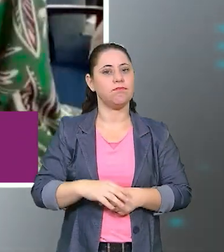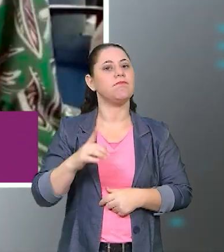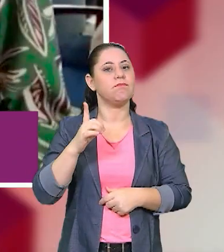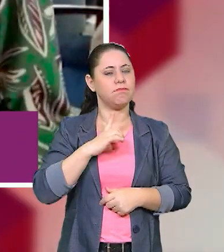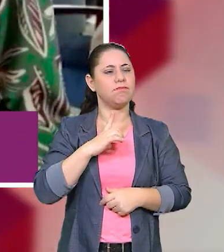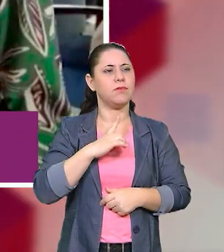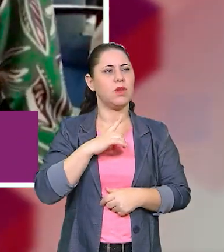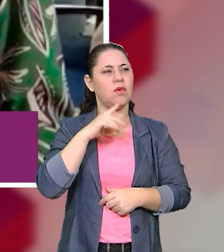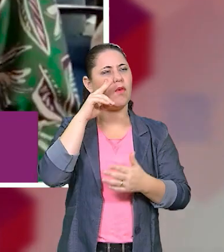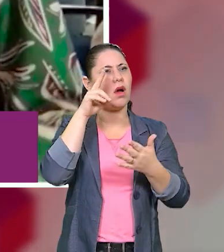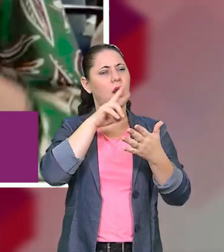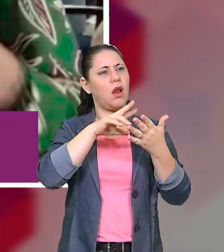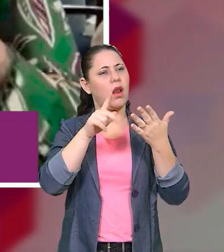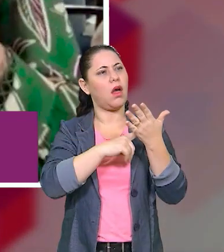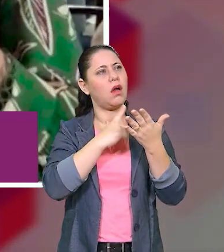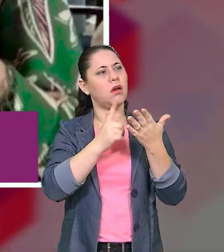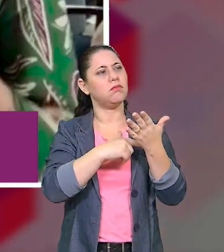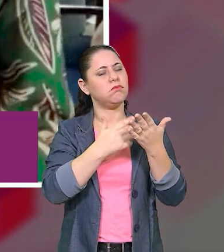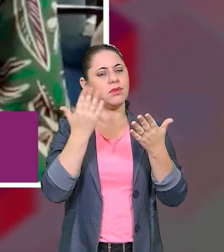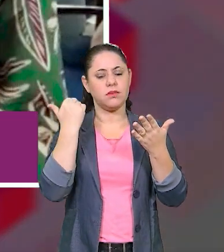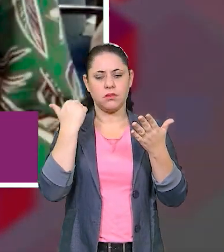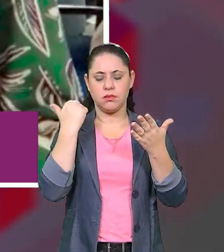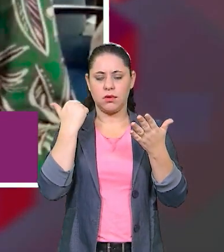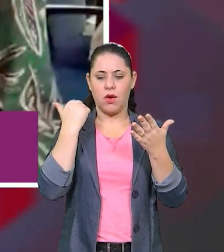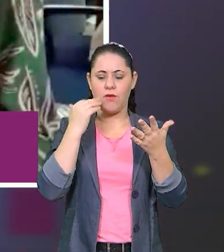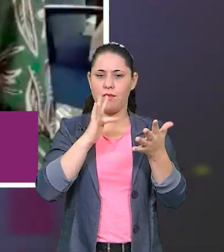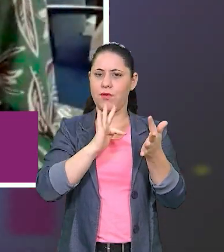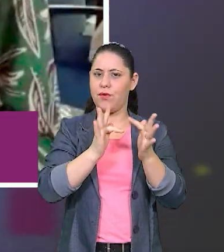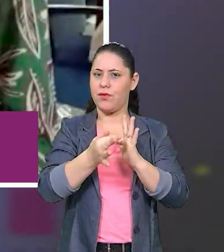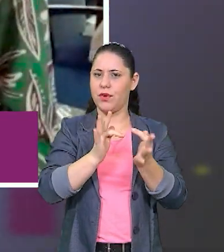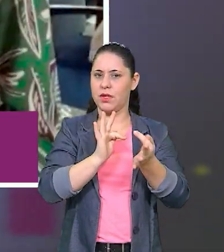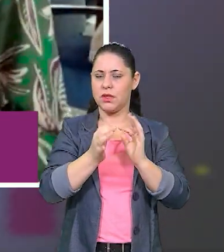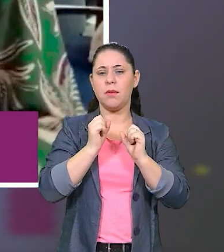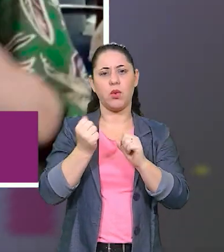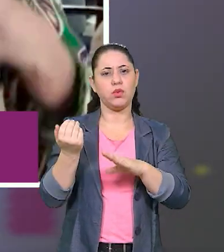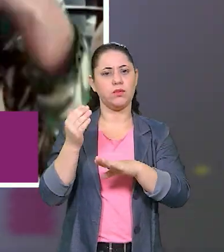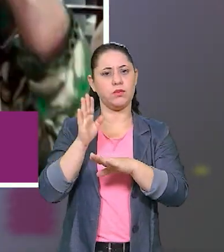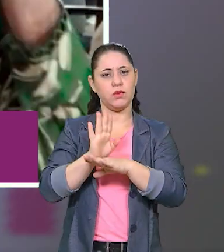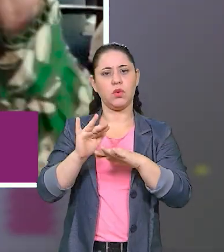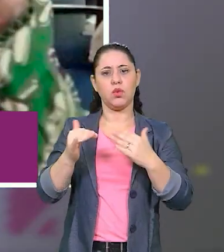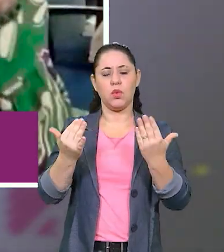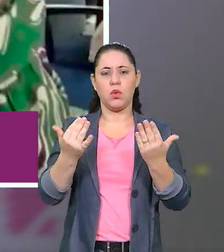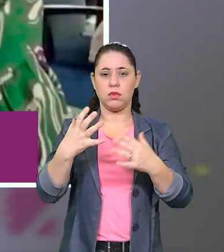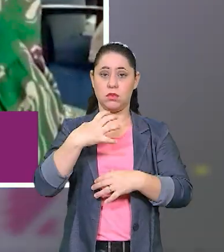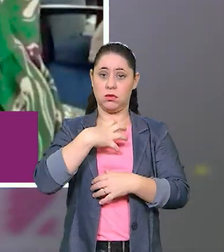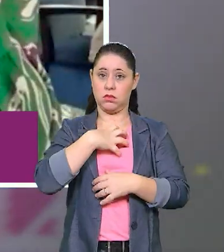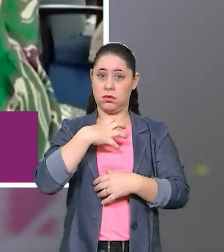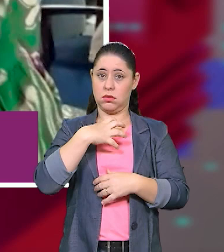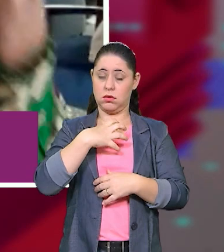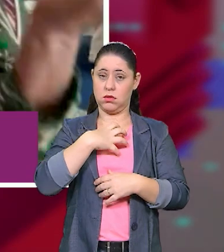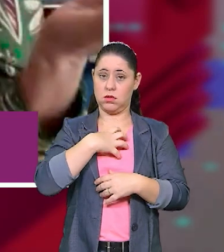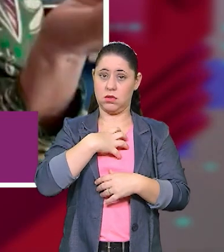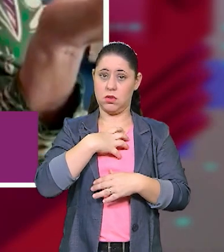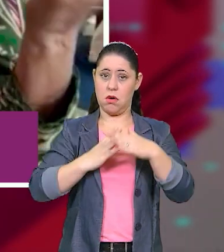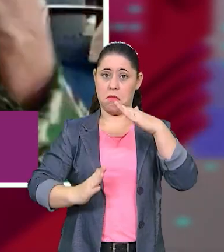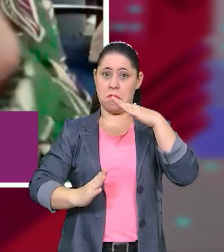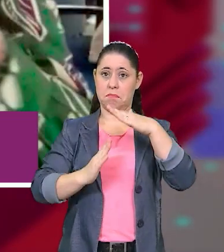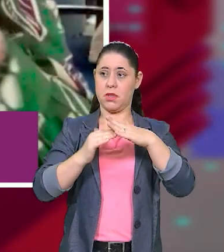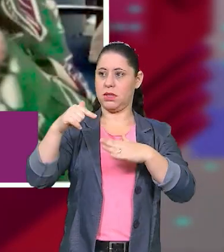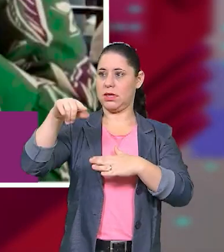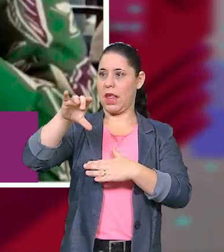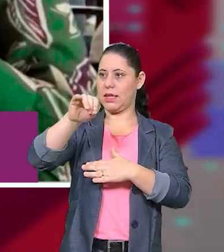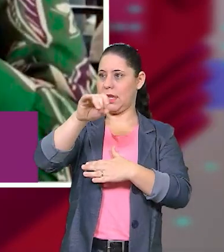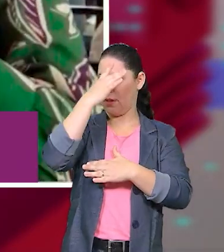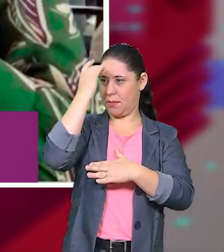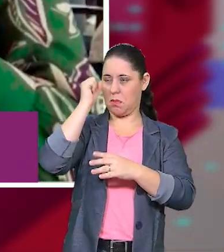700 pessoas por causa do meu campo magnético, certo? Então, é muito sério o que eu vou pensar, é muito